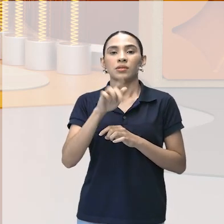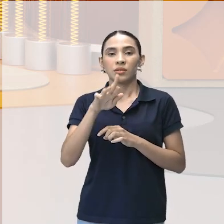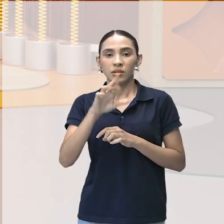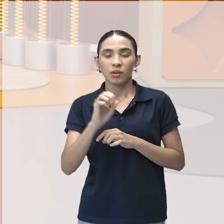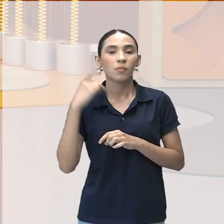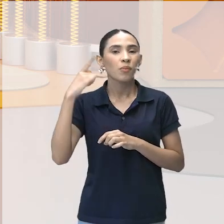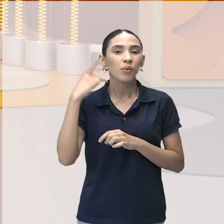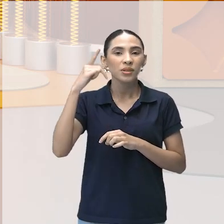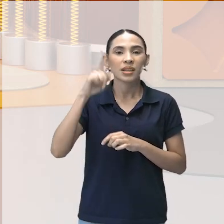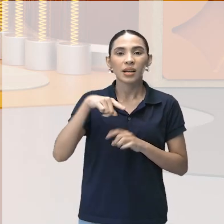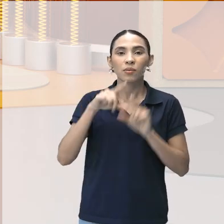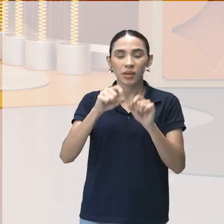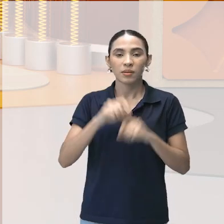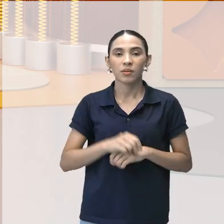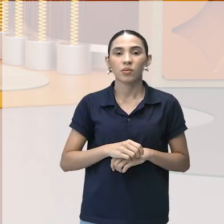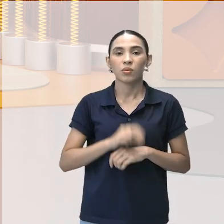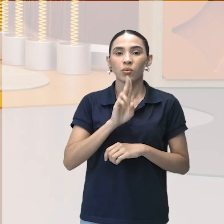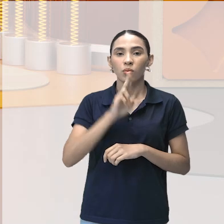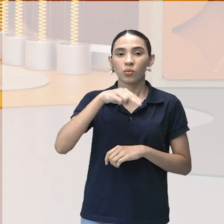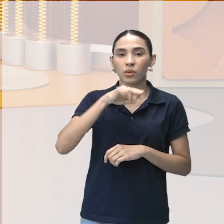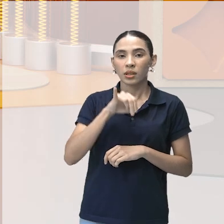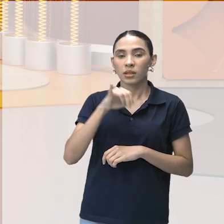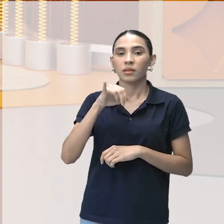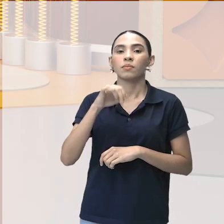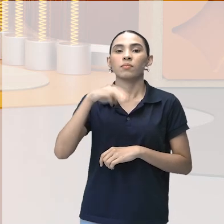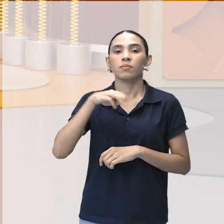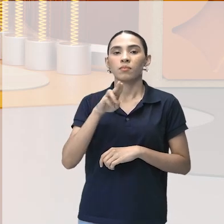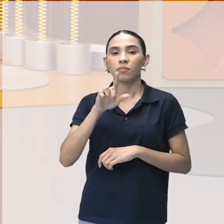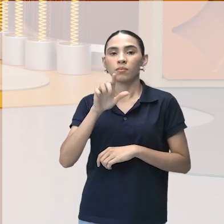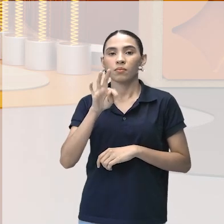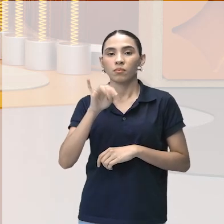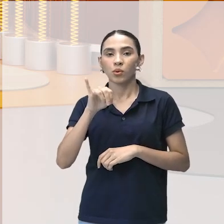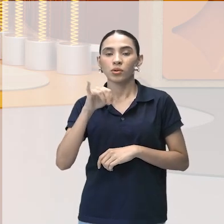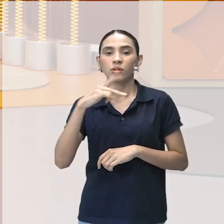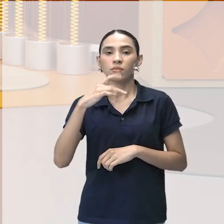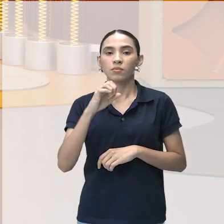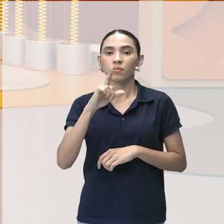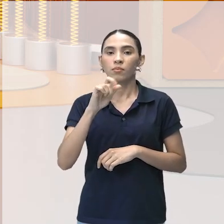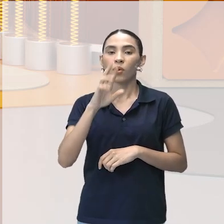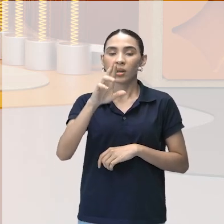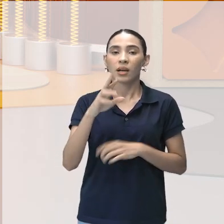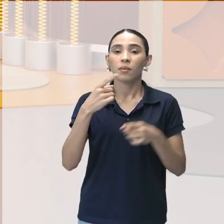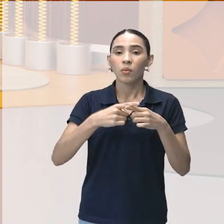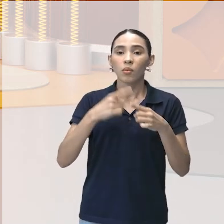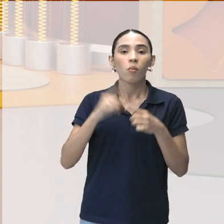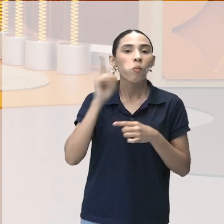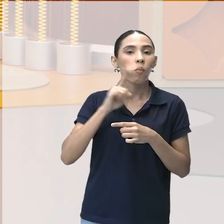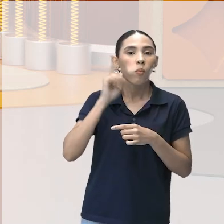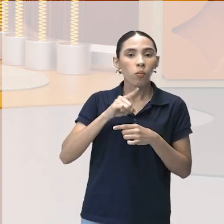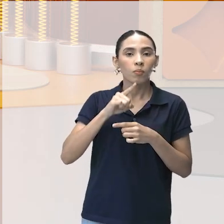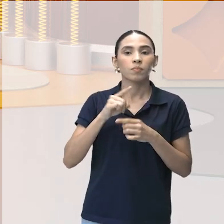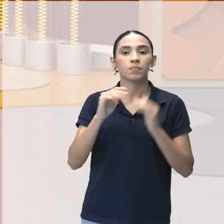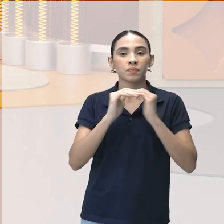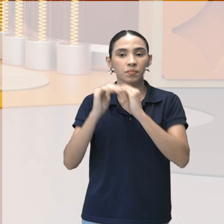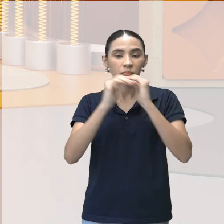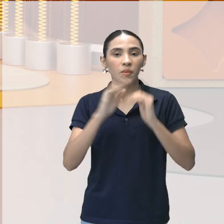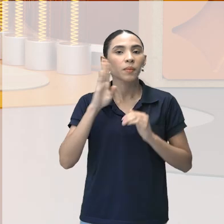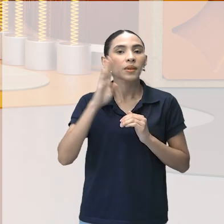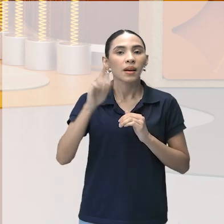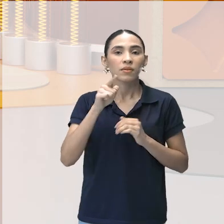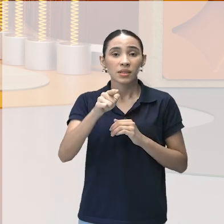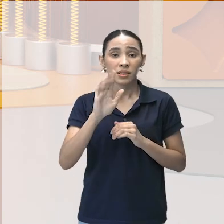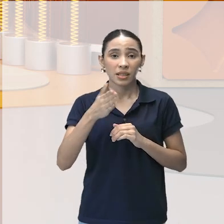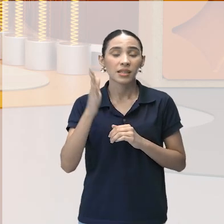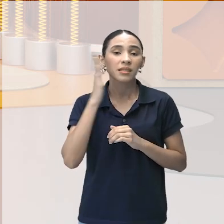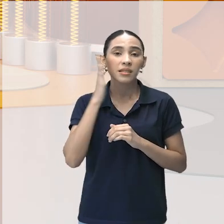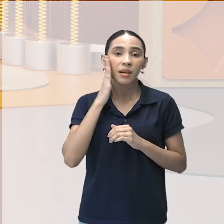ela é denominada de unimultipolar. Une porque os Estados Unidos é hegemônico do ponto de vista militar, vocês já sabem que ele